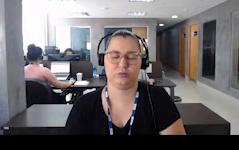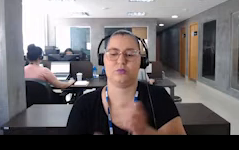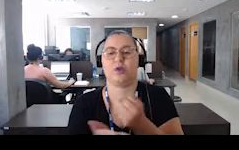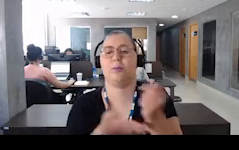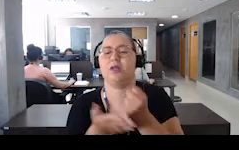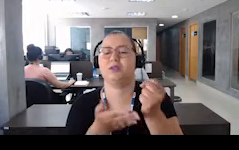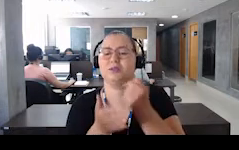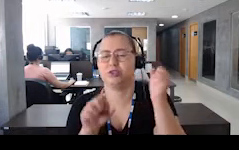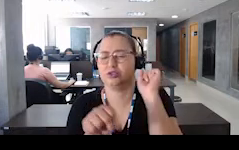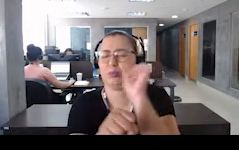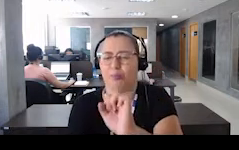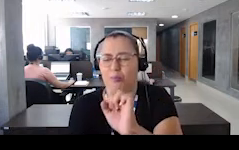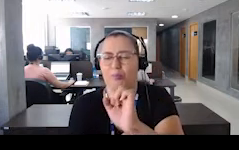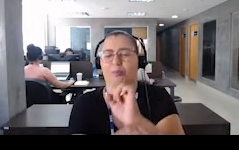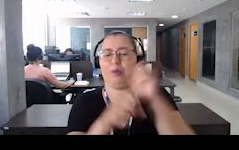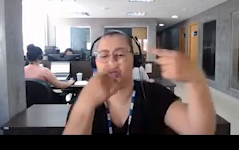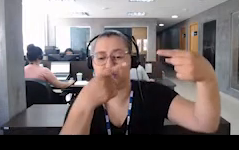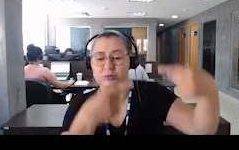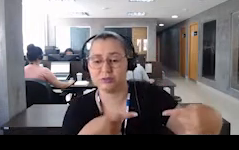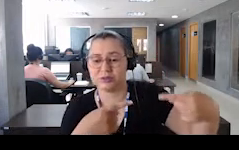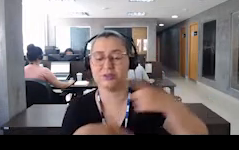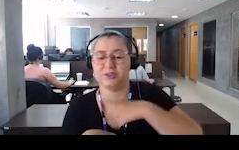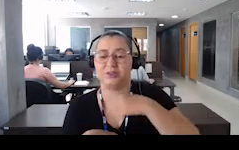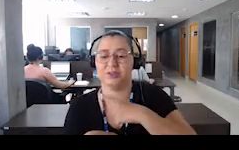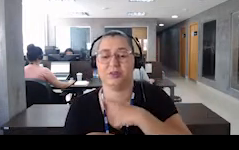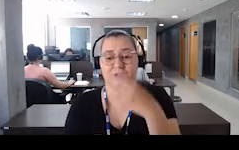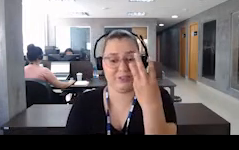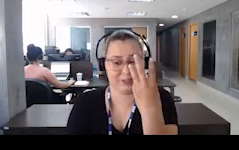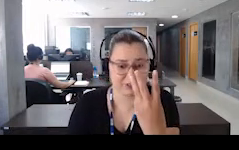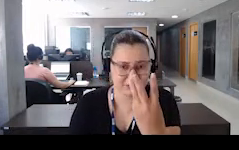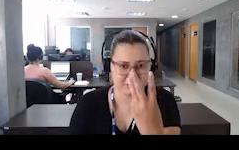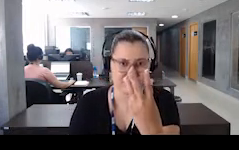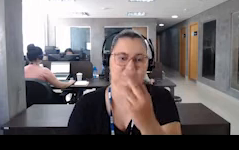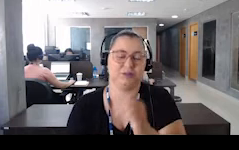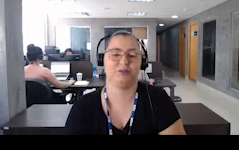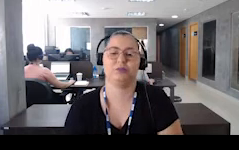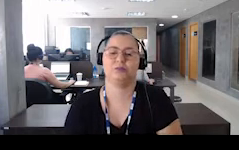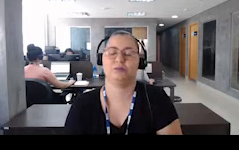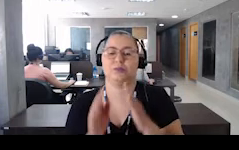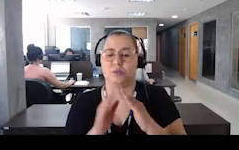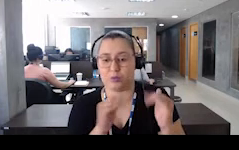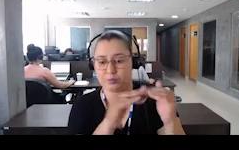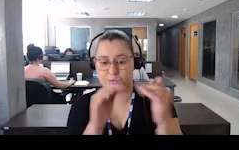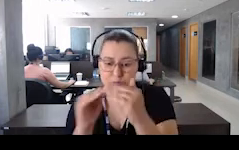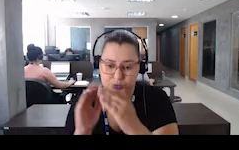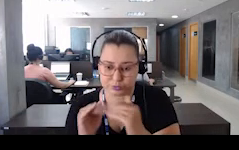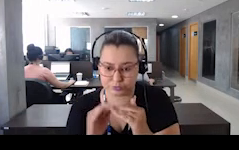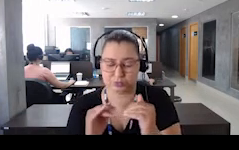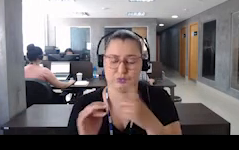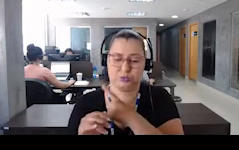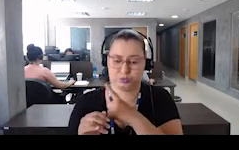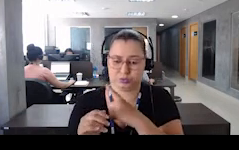parou basicamente aqui no desafio 3, né? Então, aqui o desafio 3 pedir a gente para poder